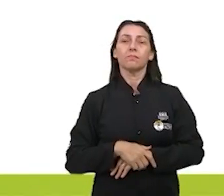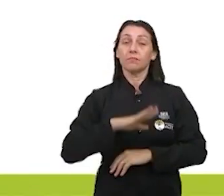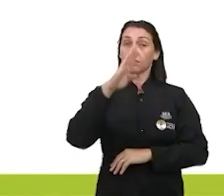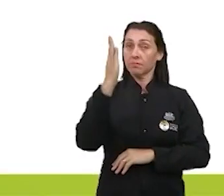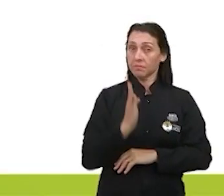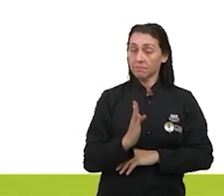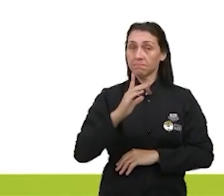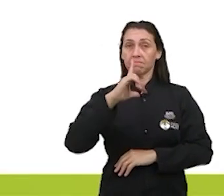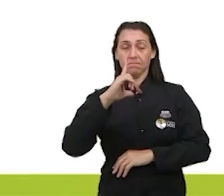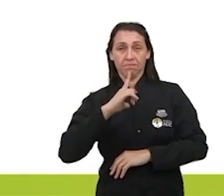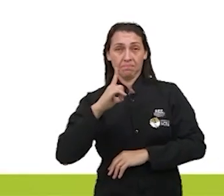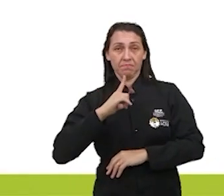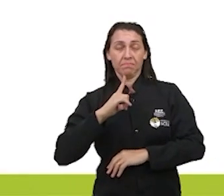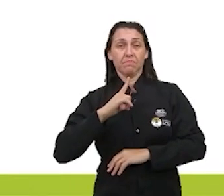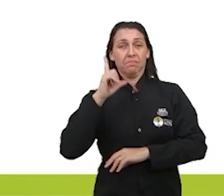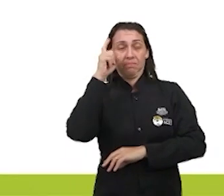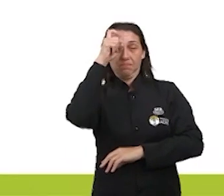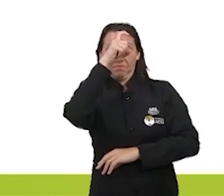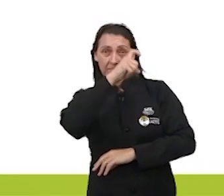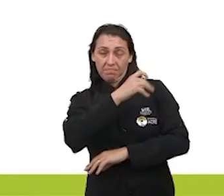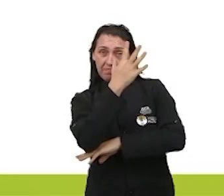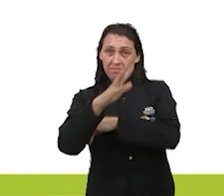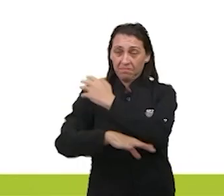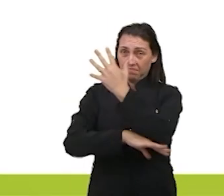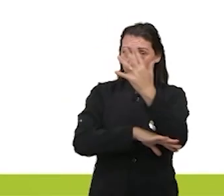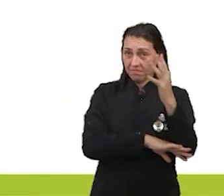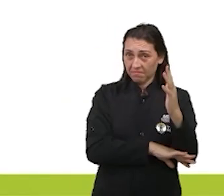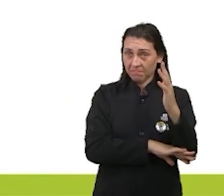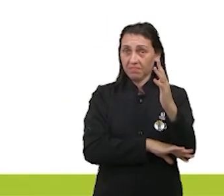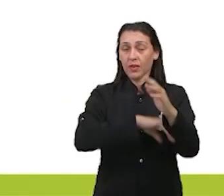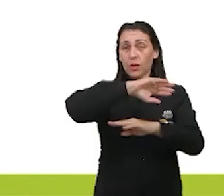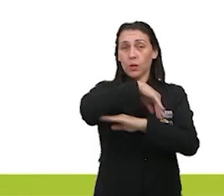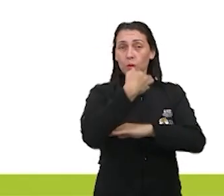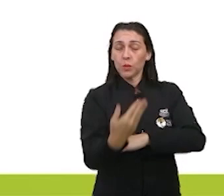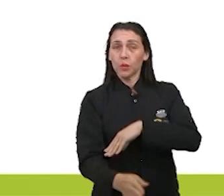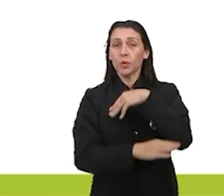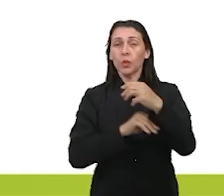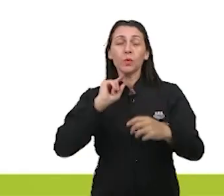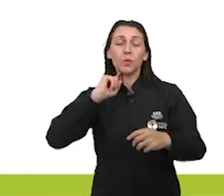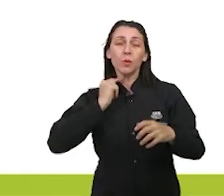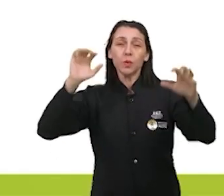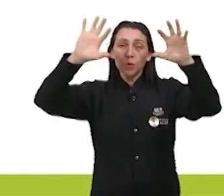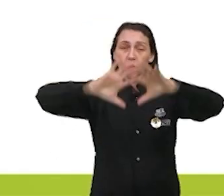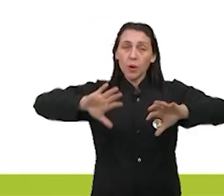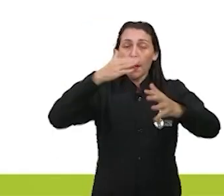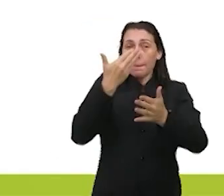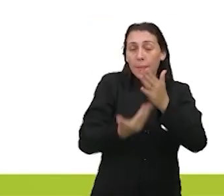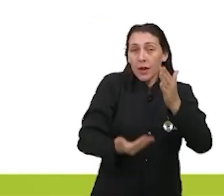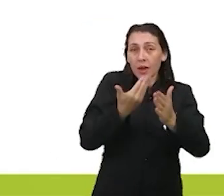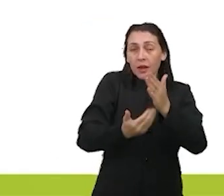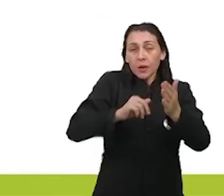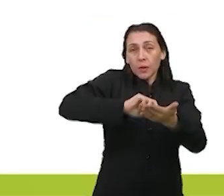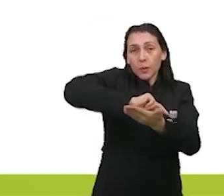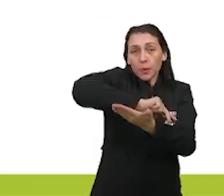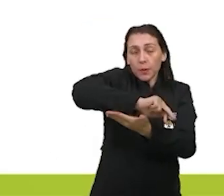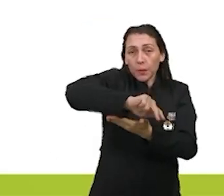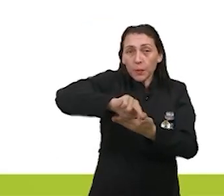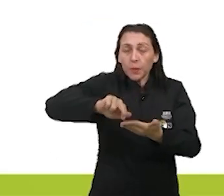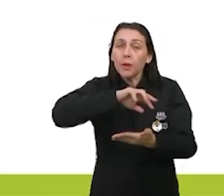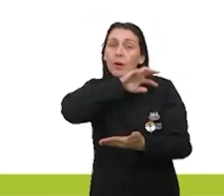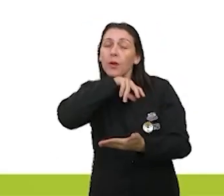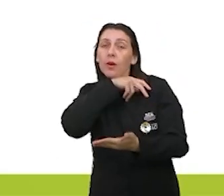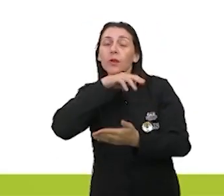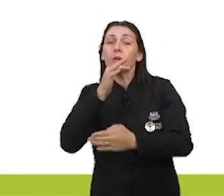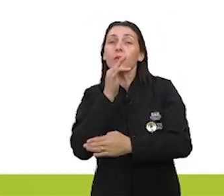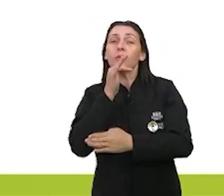O Brasil enfrenta uma crise ambiental sem precedentes, com desmatamento, poluição e perda de biodiversidade,